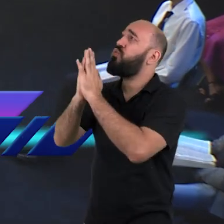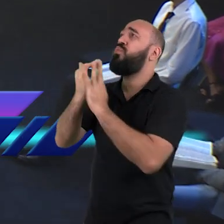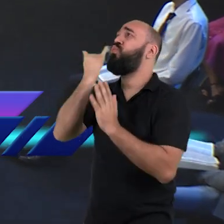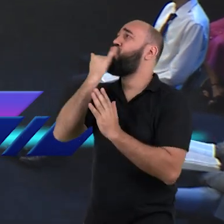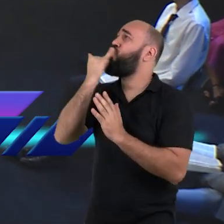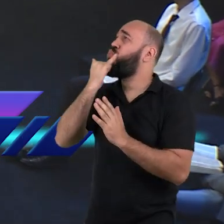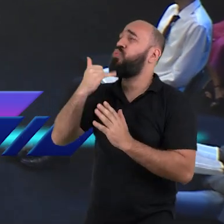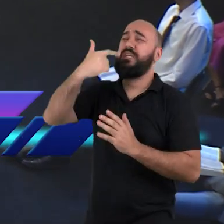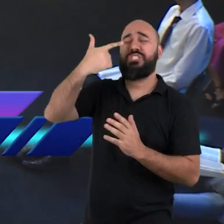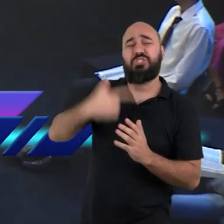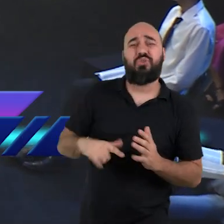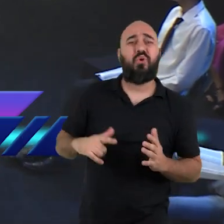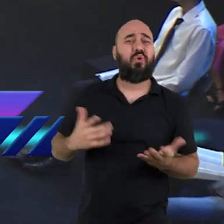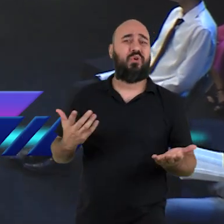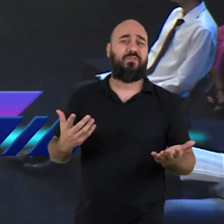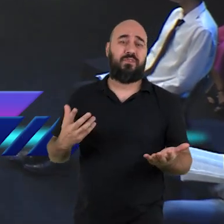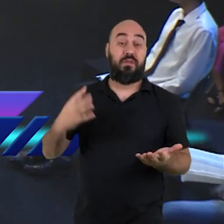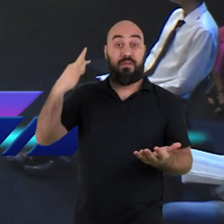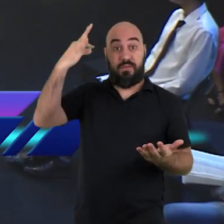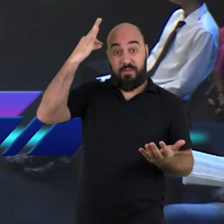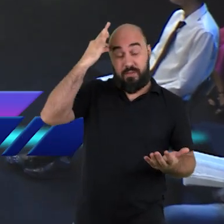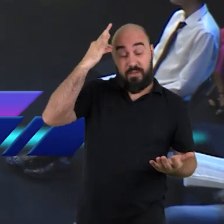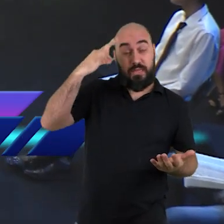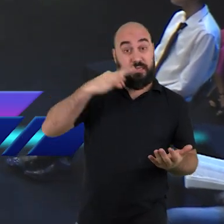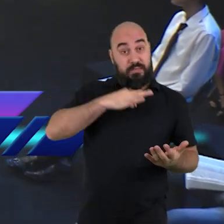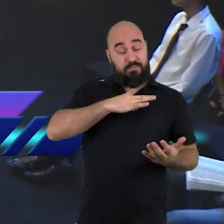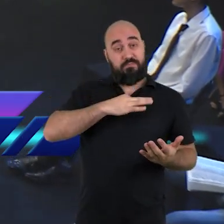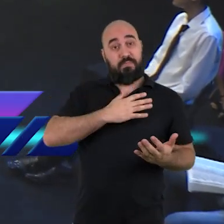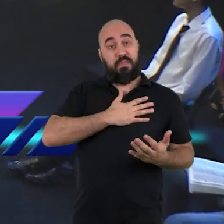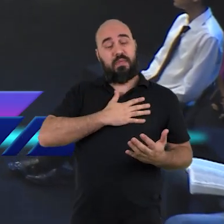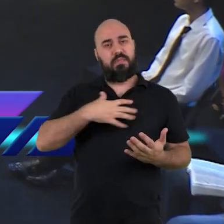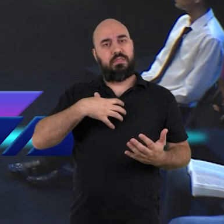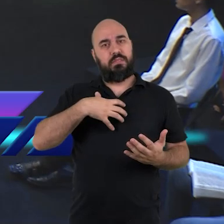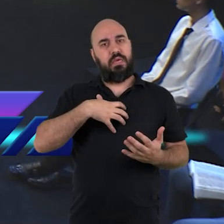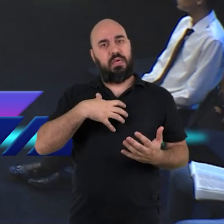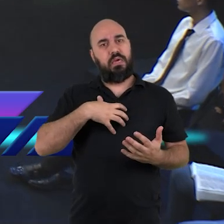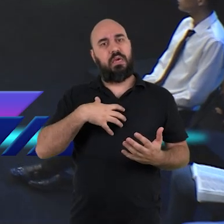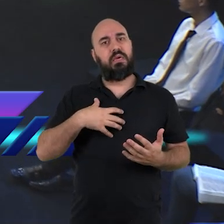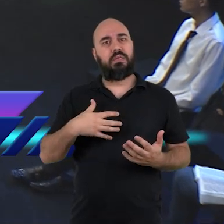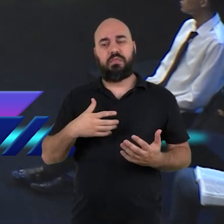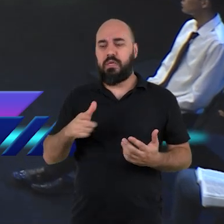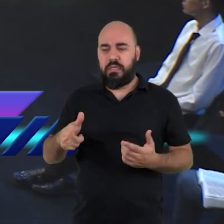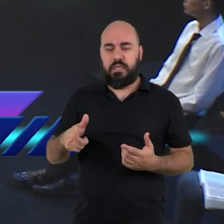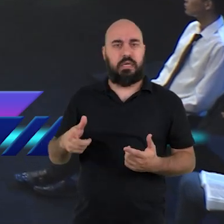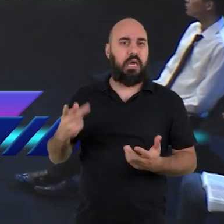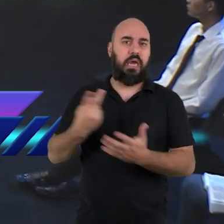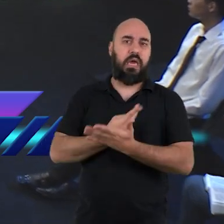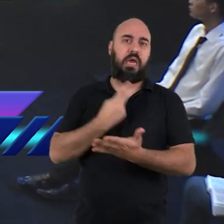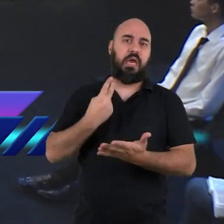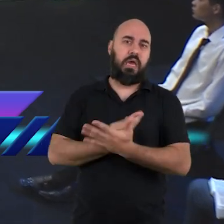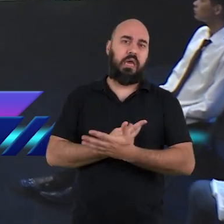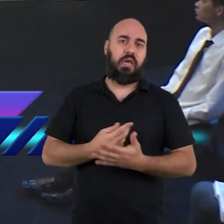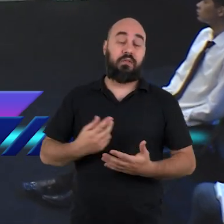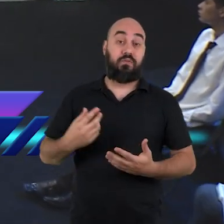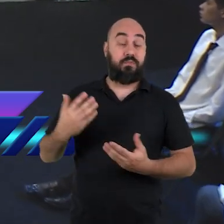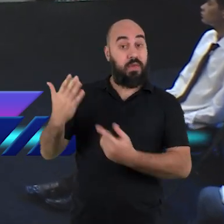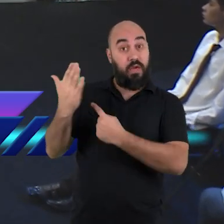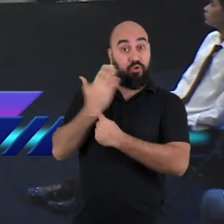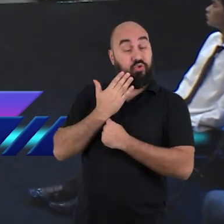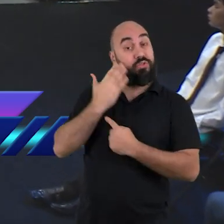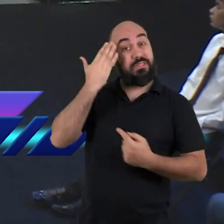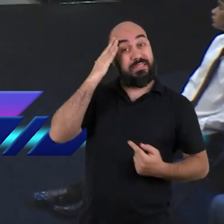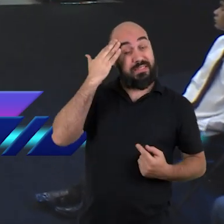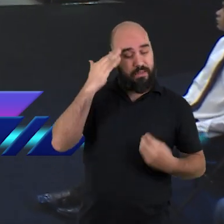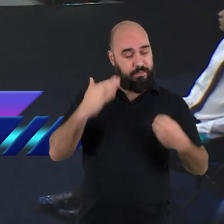É a consciência quando o Espírito Santo toca no seu coração e lhe sensibiliza para aquilo que você fez. Ele te convence do